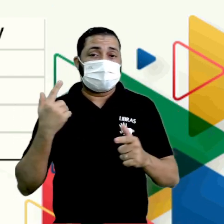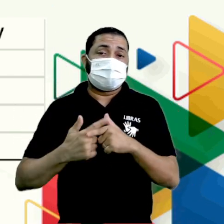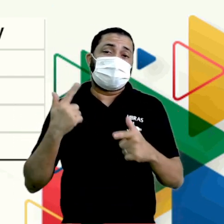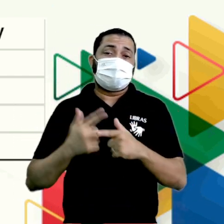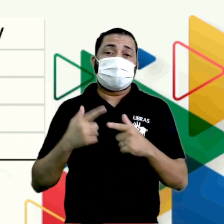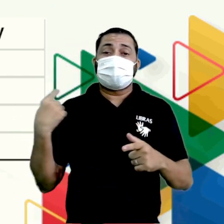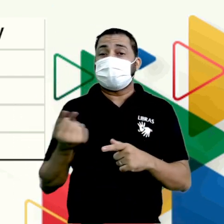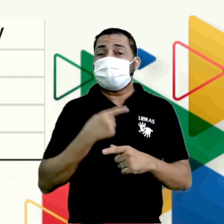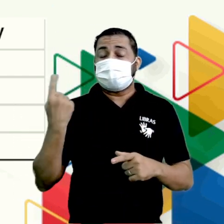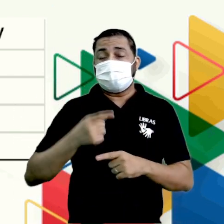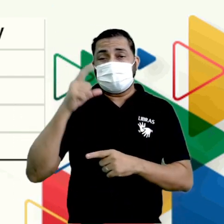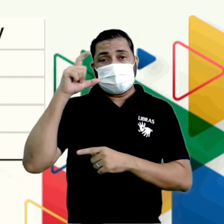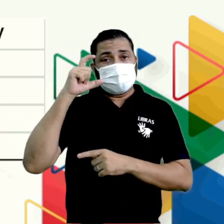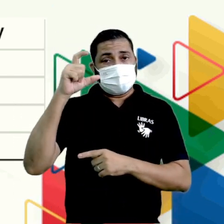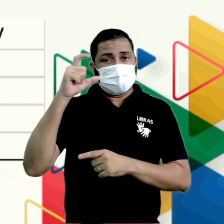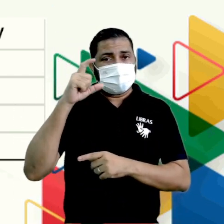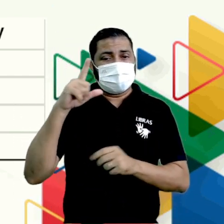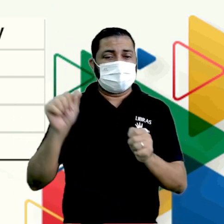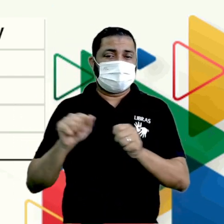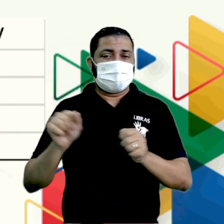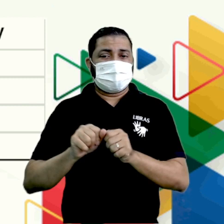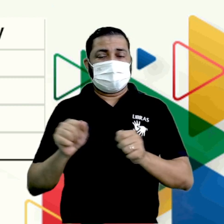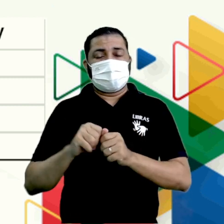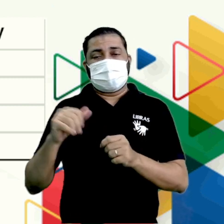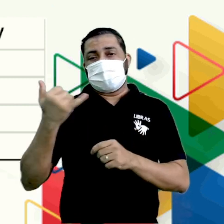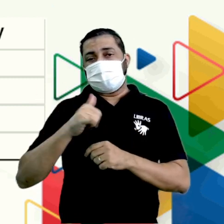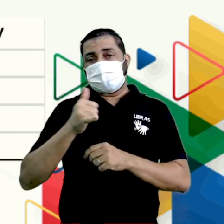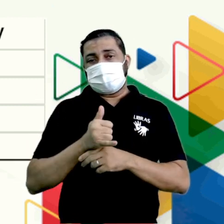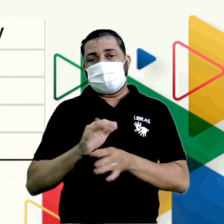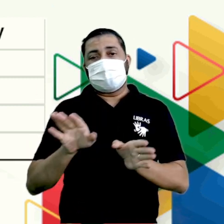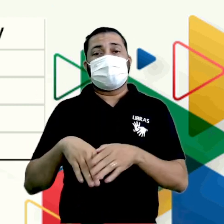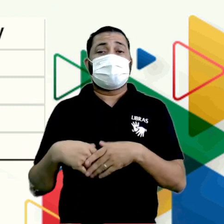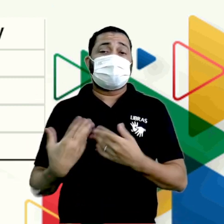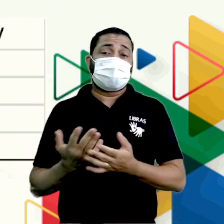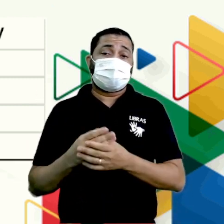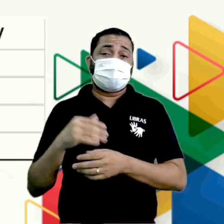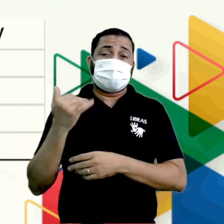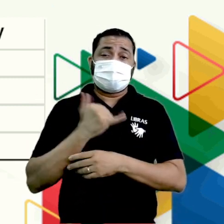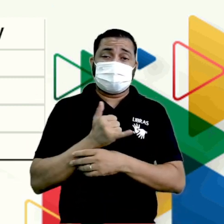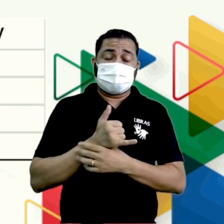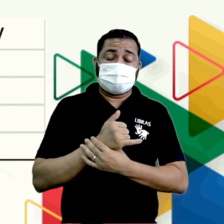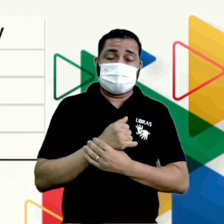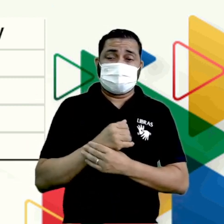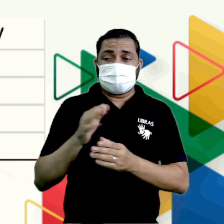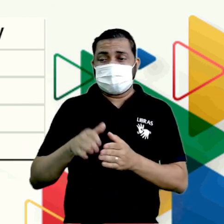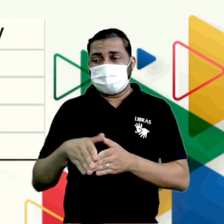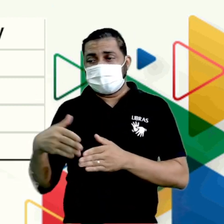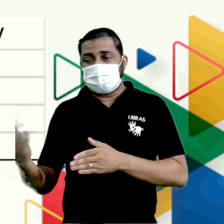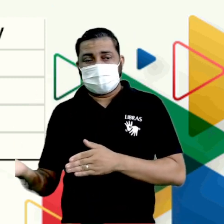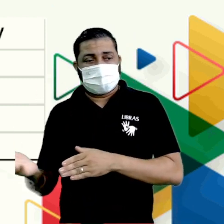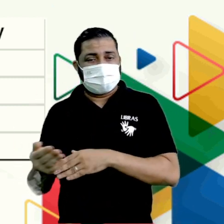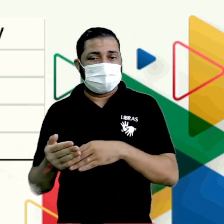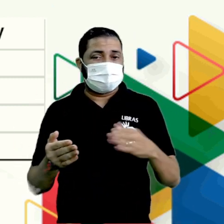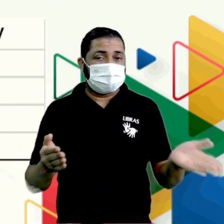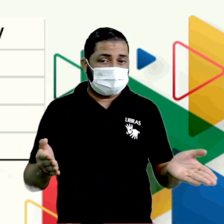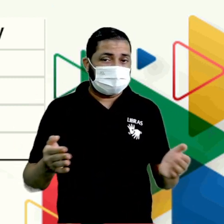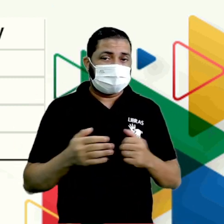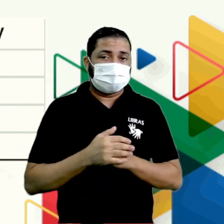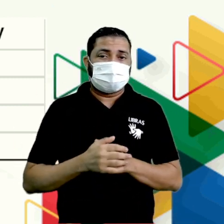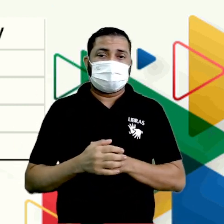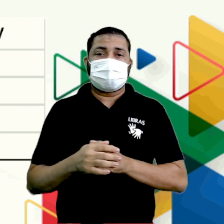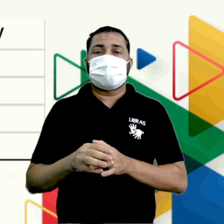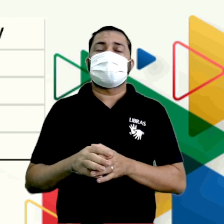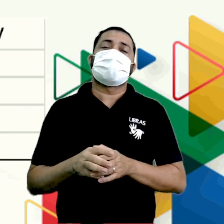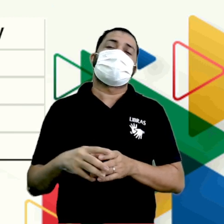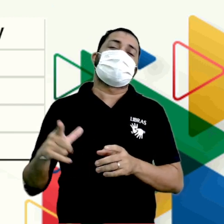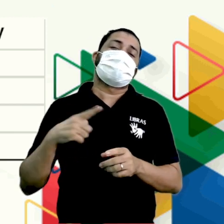a nossa intenção é fazer a eletricidade, ou melhor, os elétrons, sair de um lado para o outro